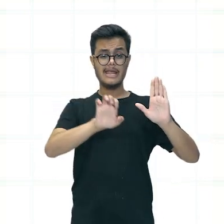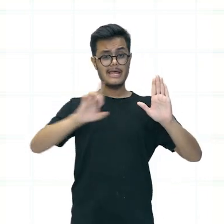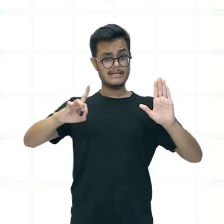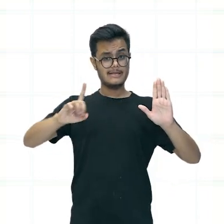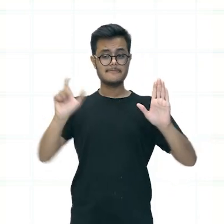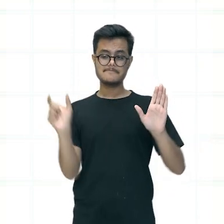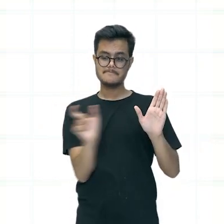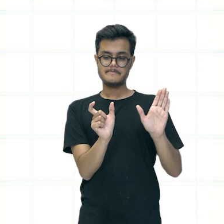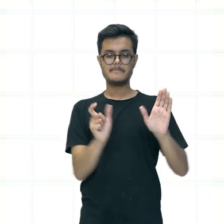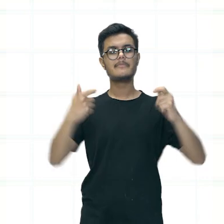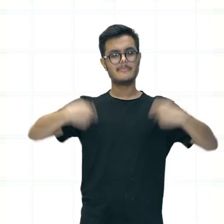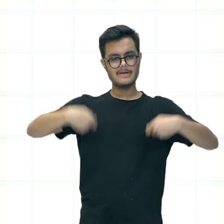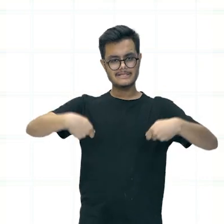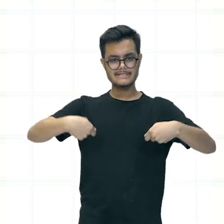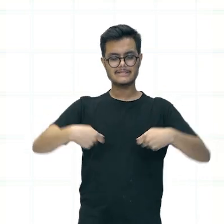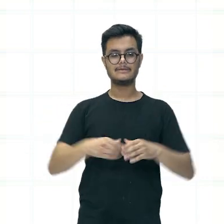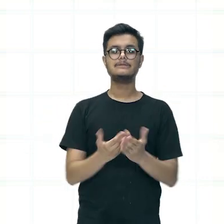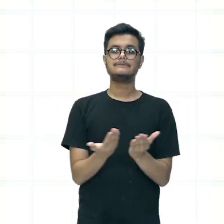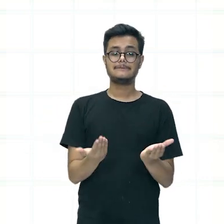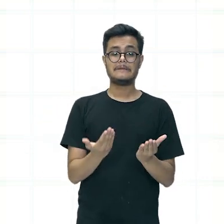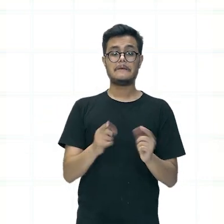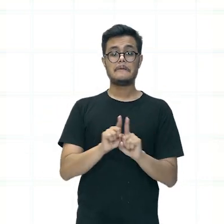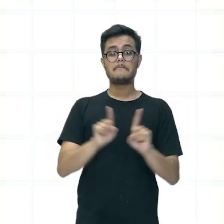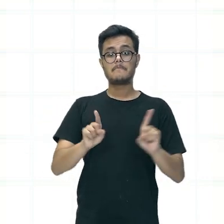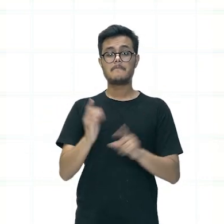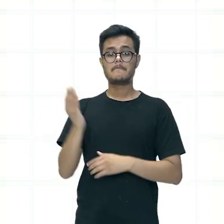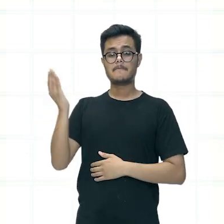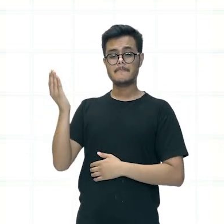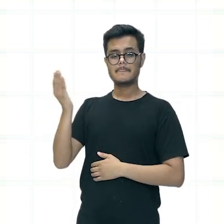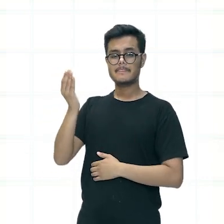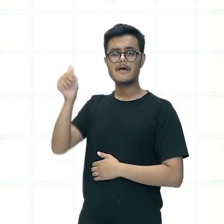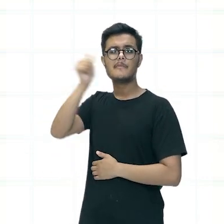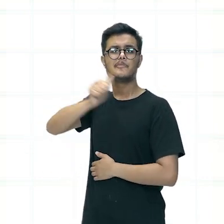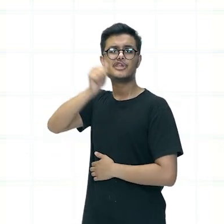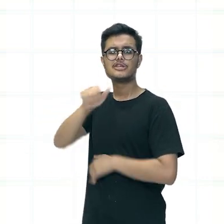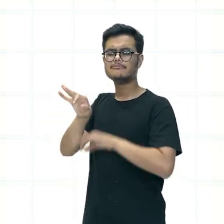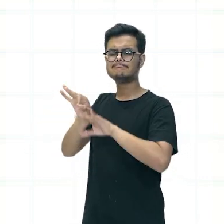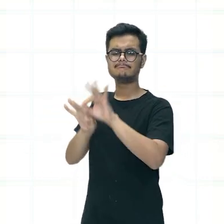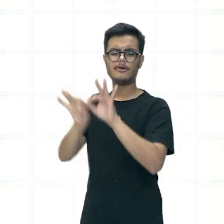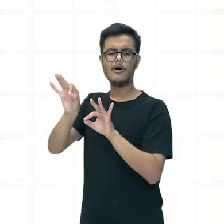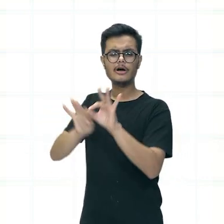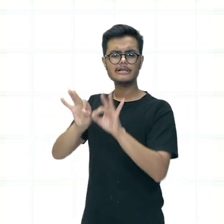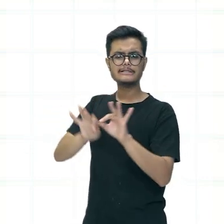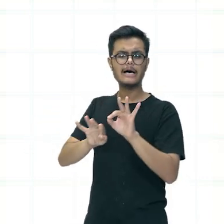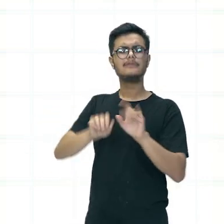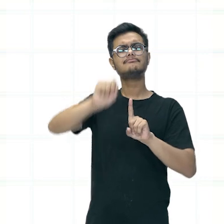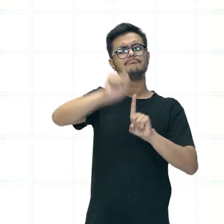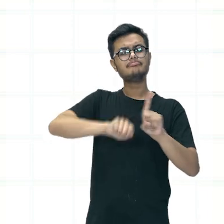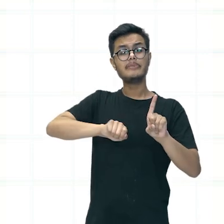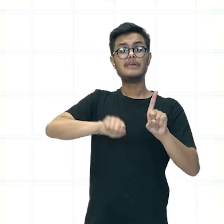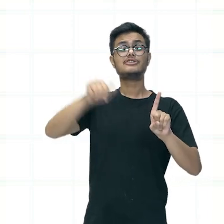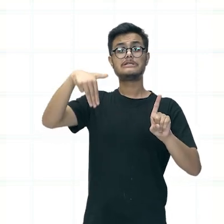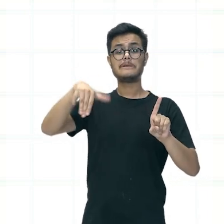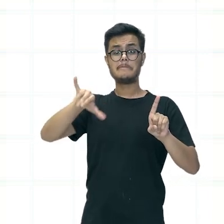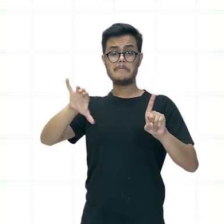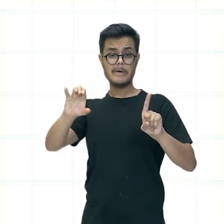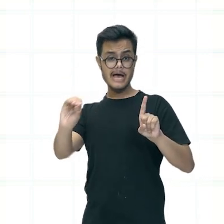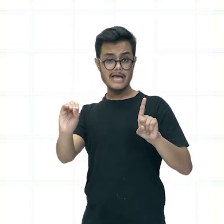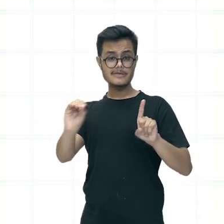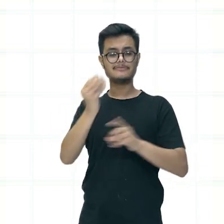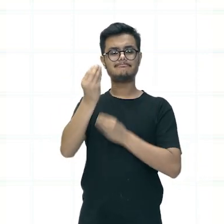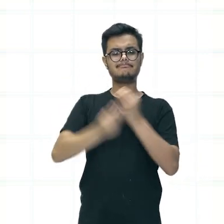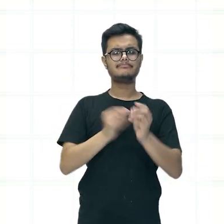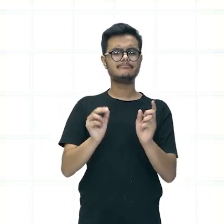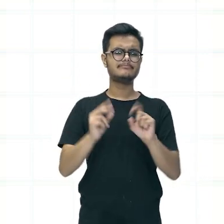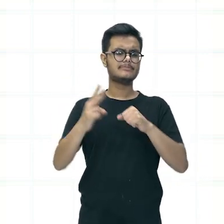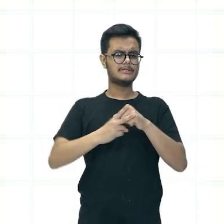no final. Alright? Isso aqui é a Potira planejando as férias dela para maio, MEI é maio, certo? É um verbo curto,